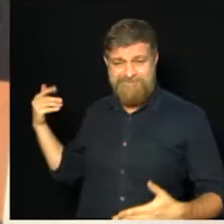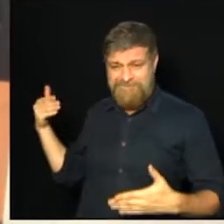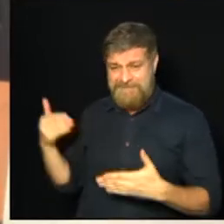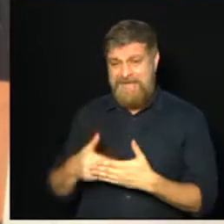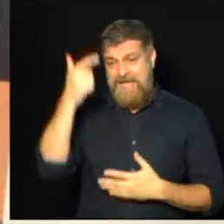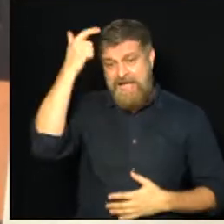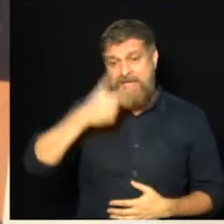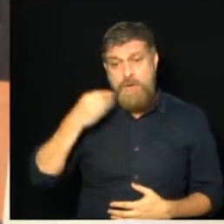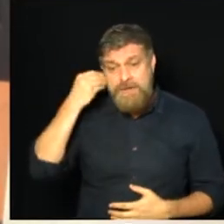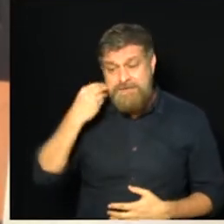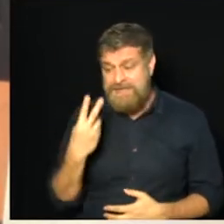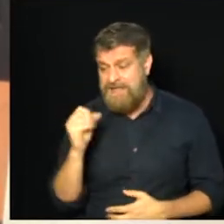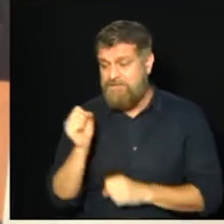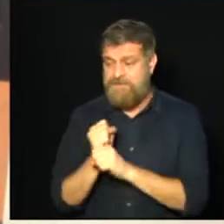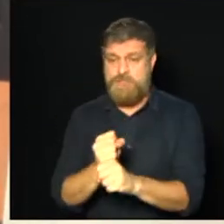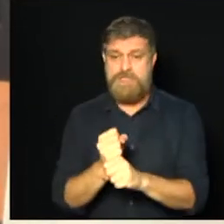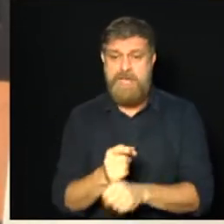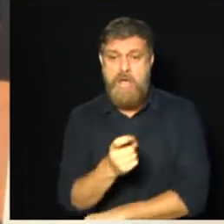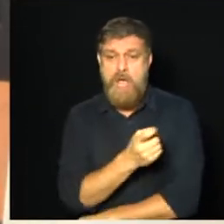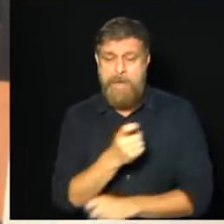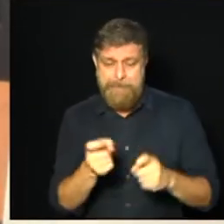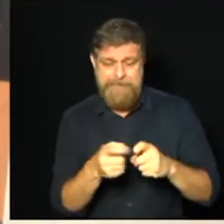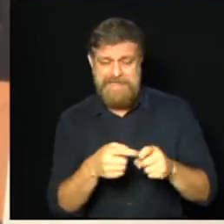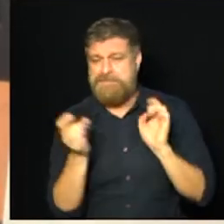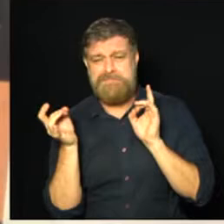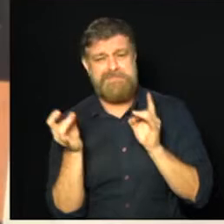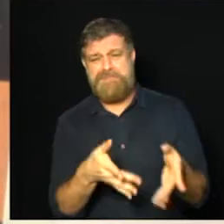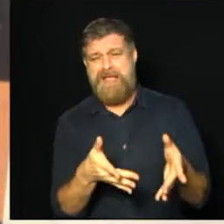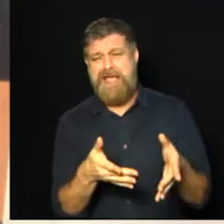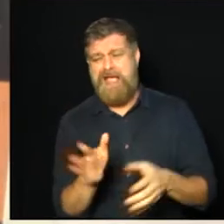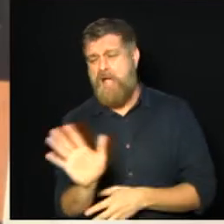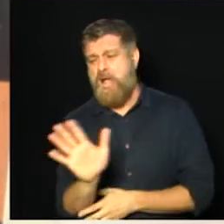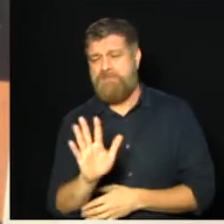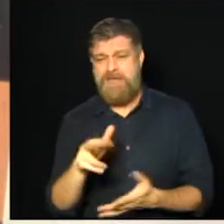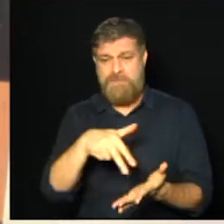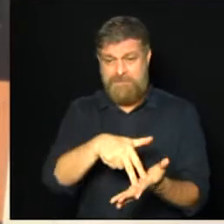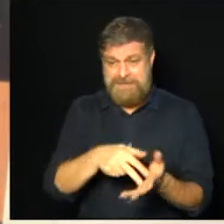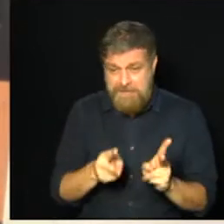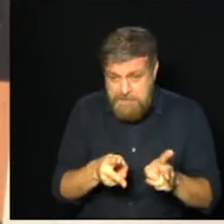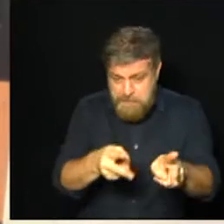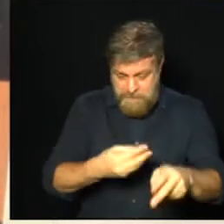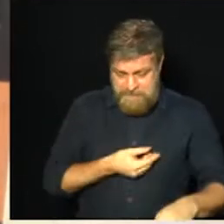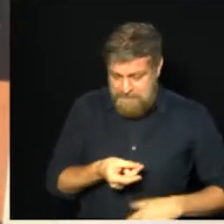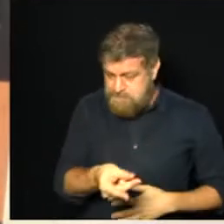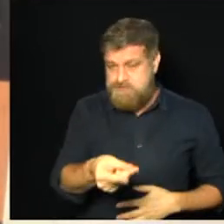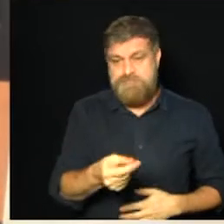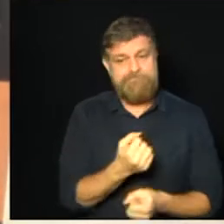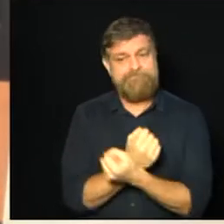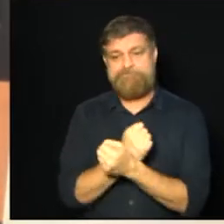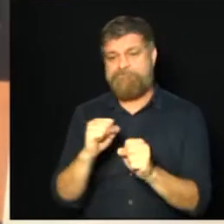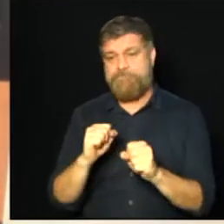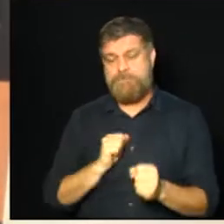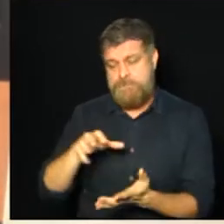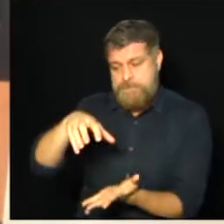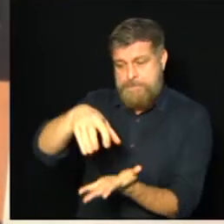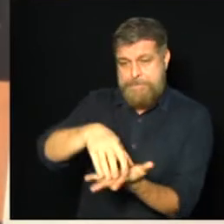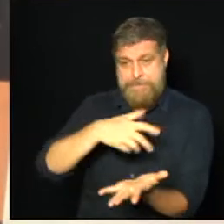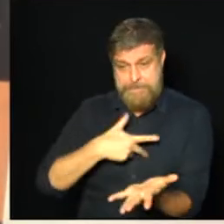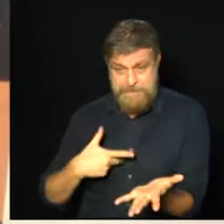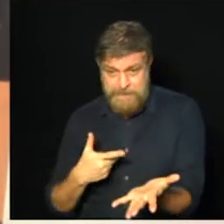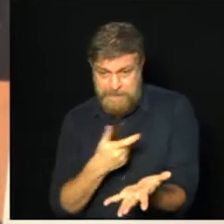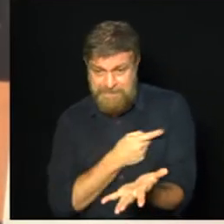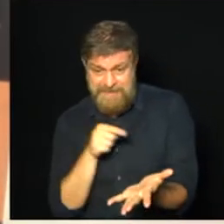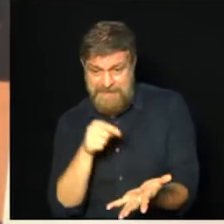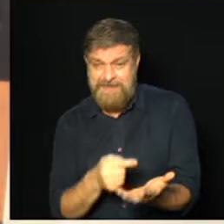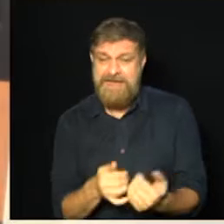20 anos na saúde, essa evasão é muito relevante. A gente não consegue fixar esse profissional. Em algumas unidades, como é o caso do Campo Grande, que a